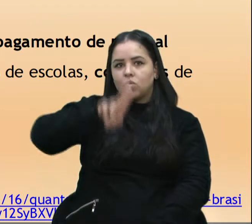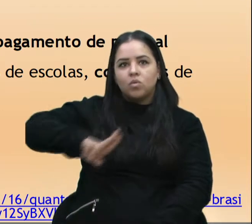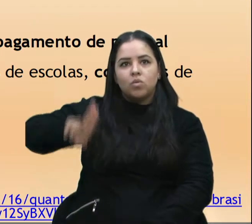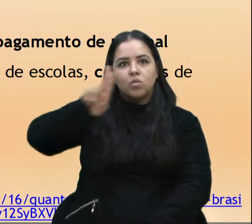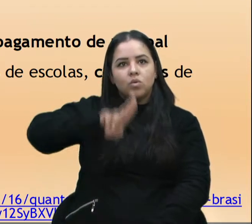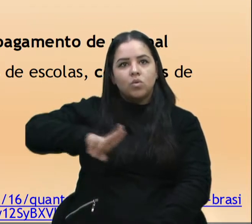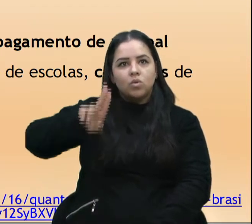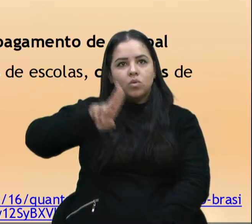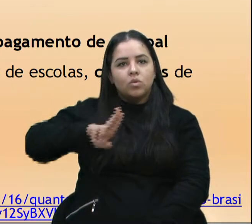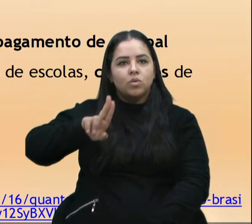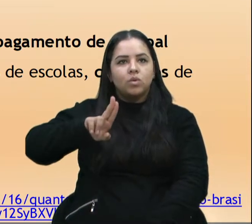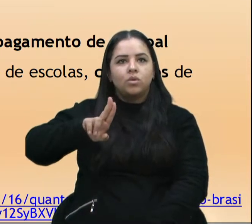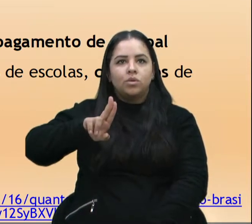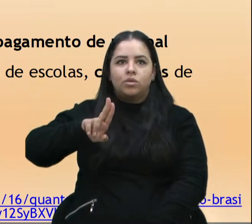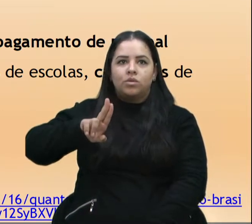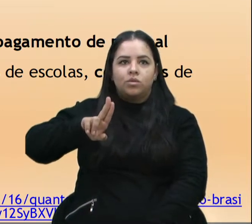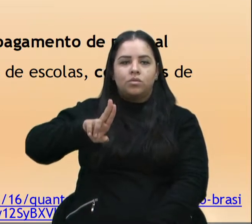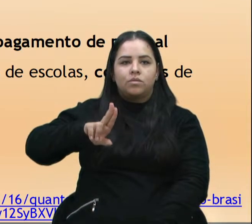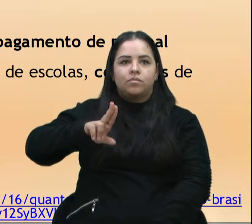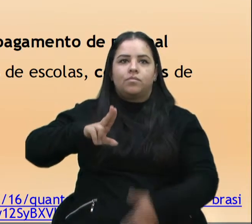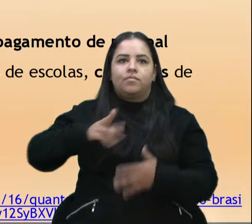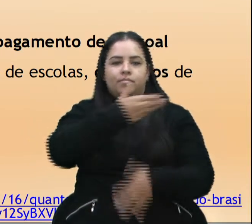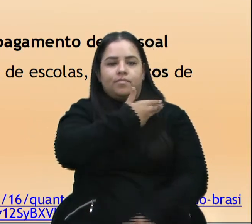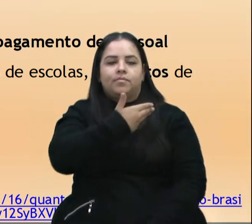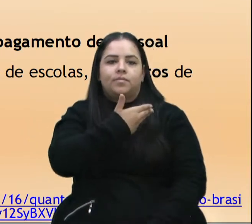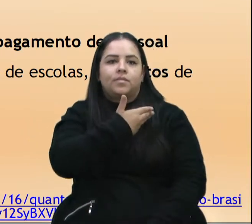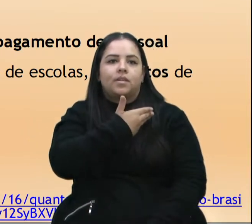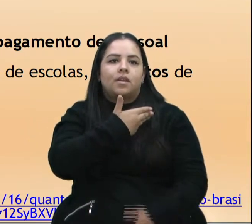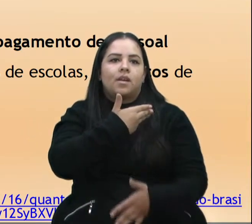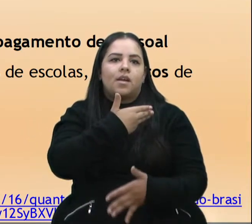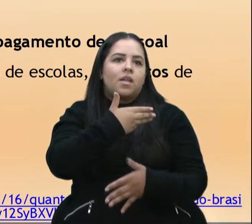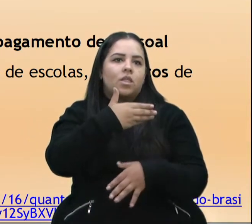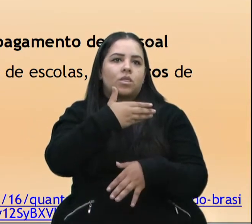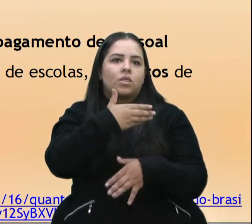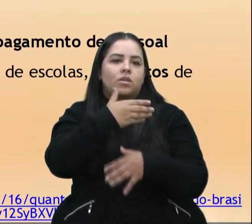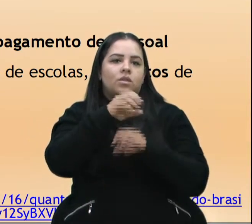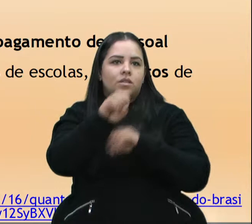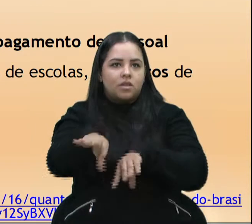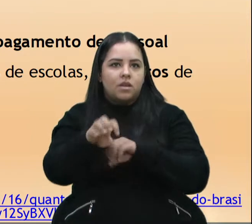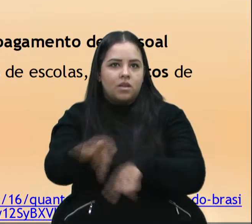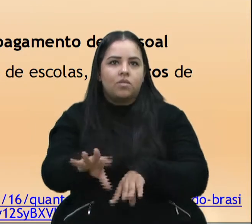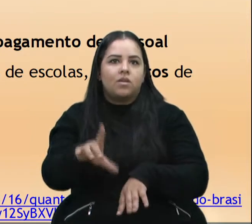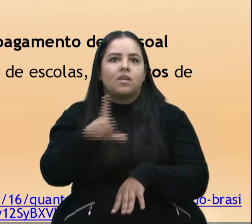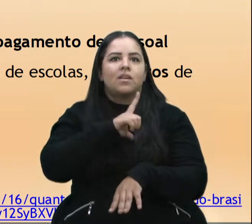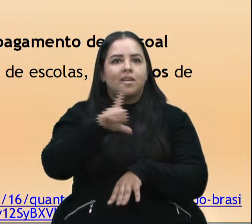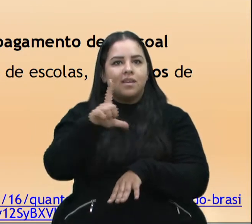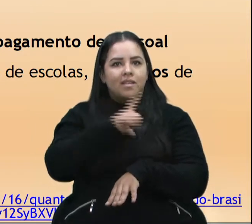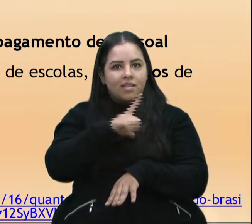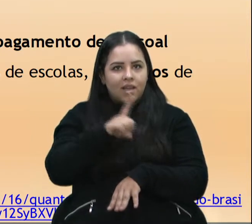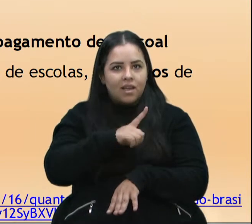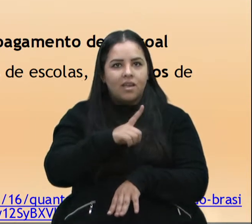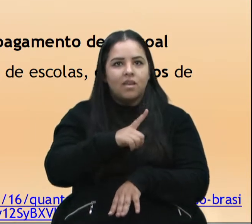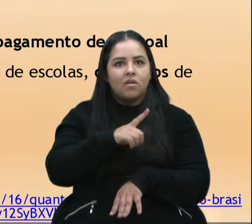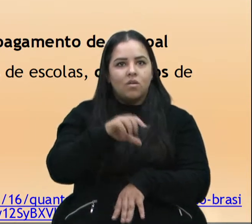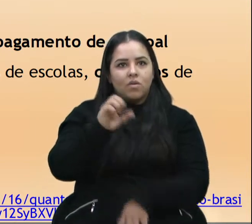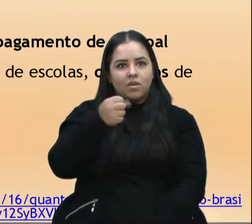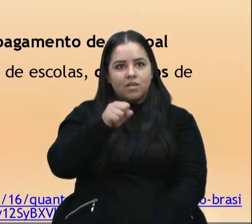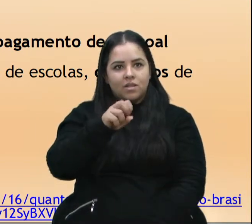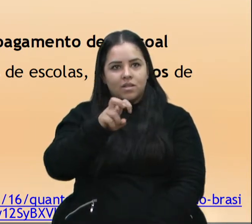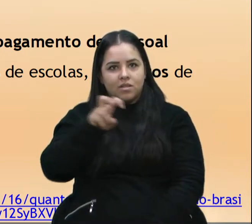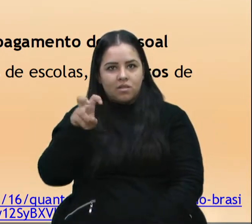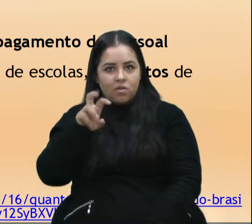de pessoal, né? E as fraudes acontecem, fraudes e desvio acontecem nas construções, reformas, contratos e outras coisas